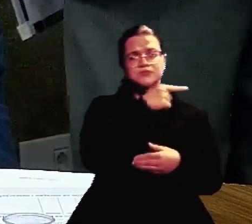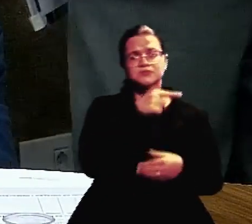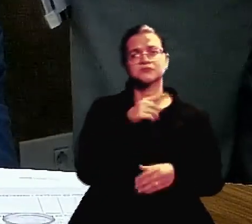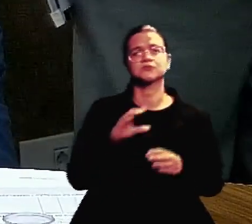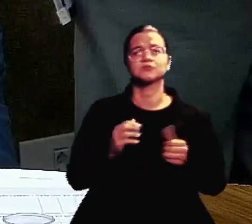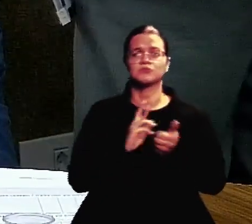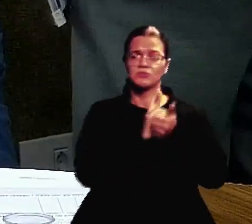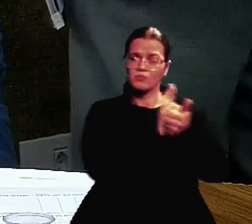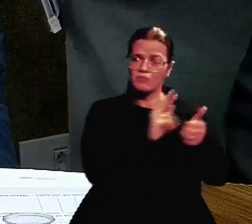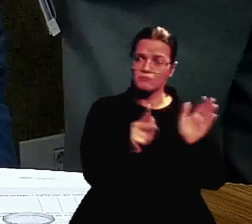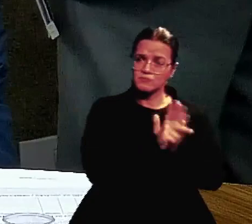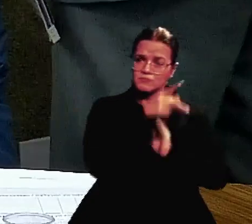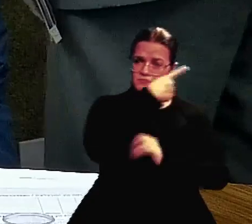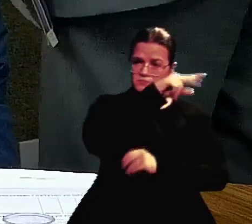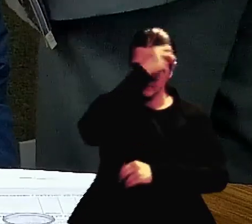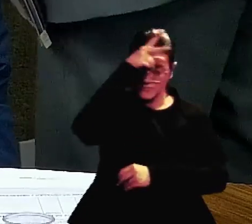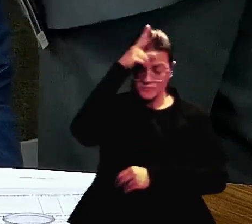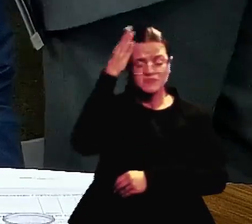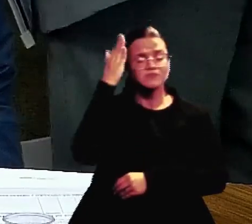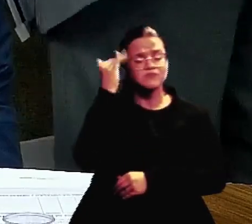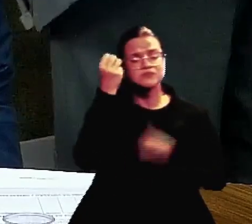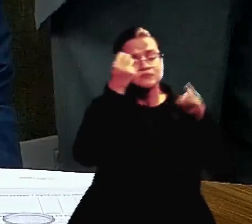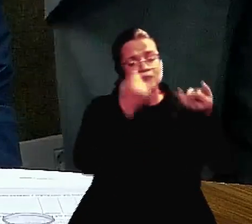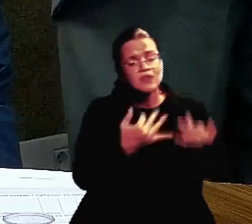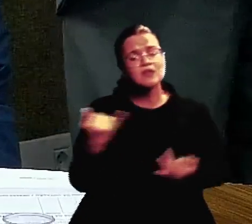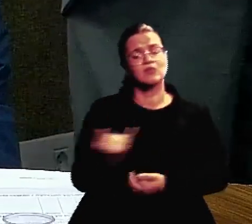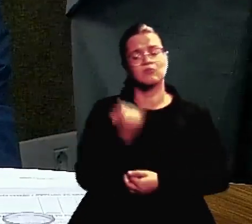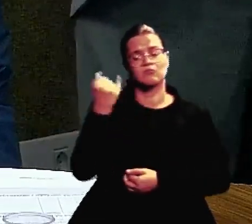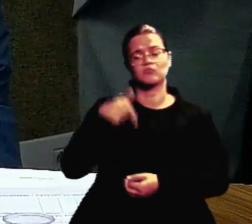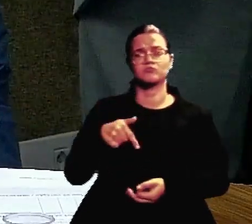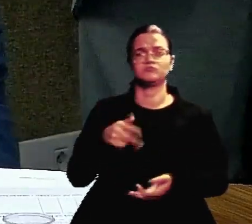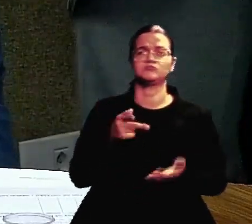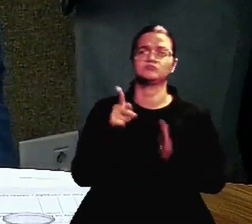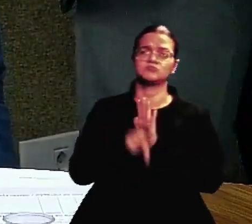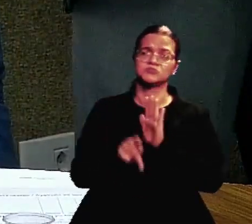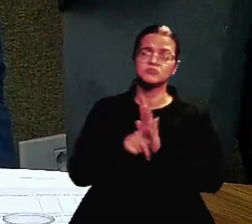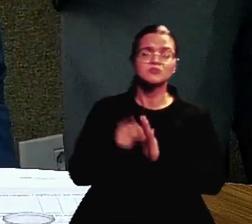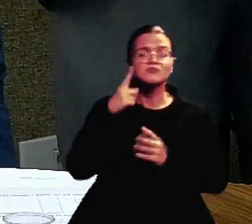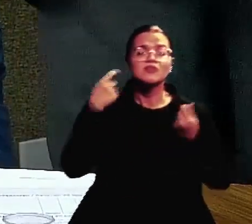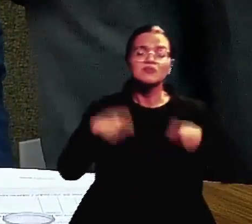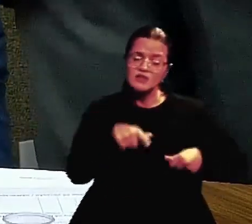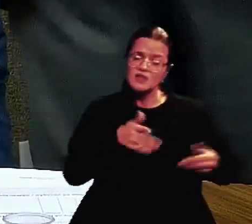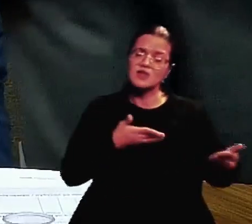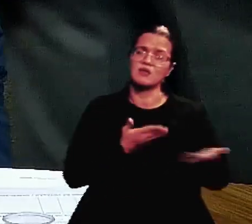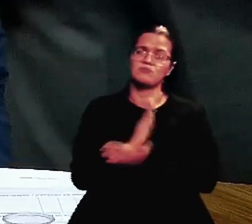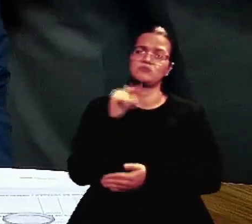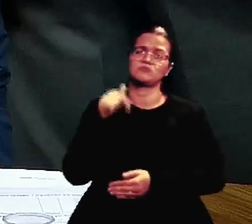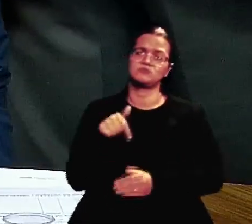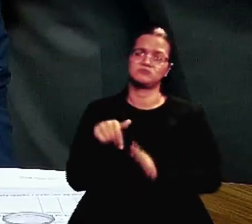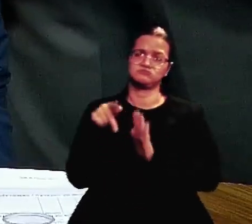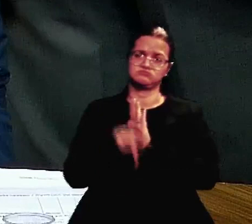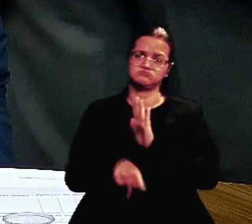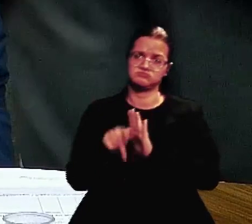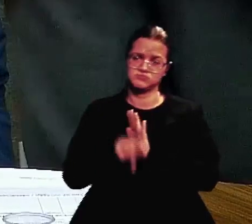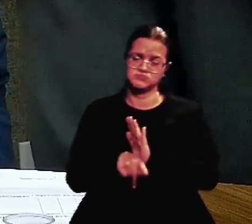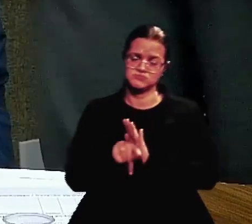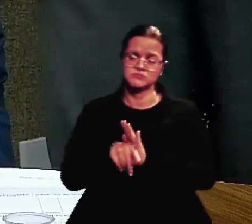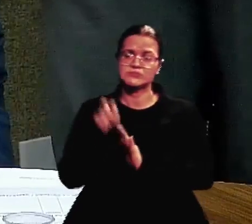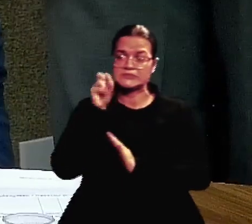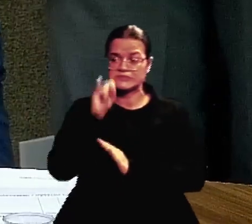com a procuradora do município, sobre a importância desse projeto e sobre a necessidade dele sancionar o projeto, caso ele